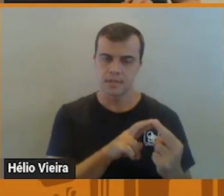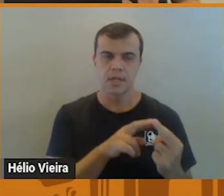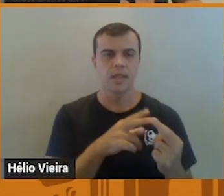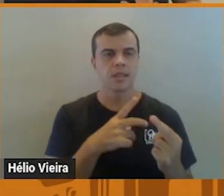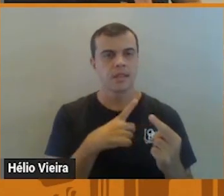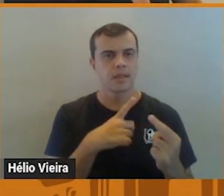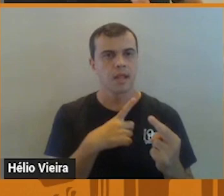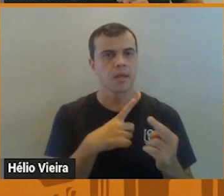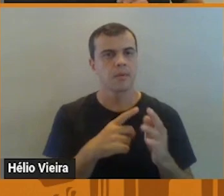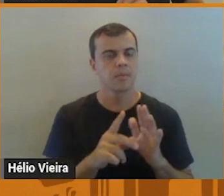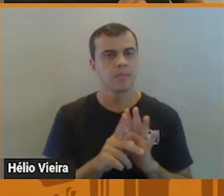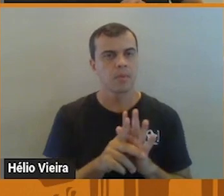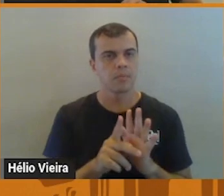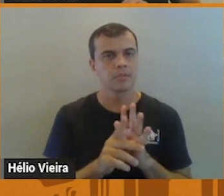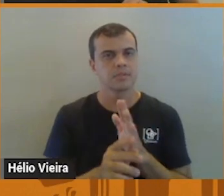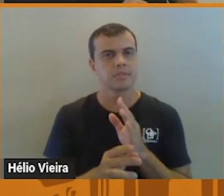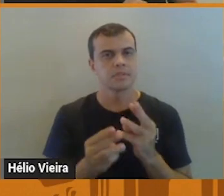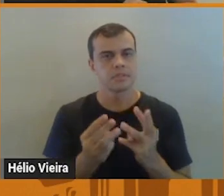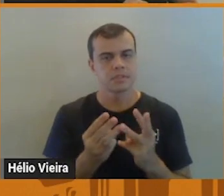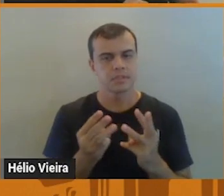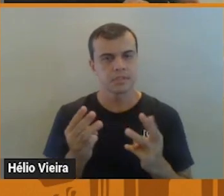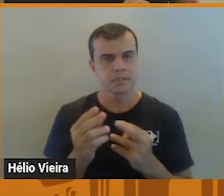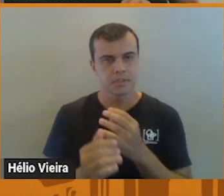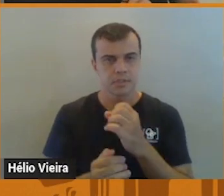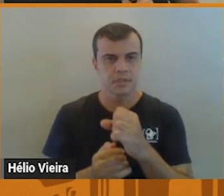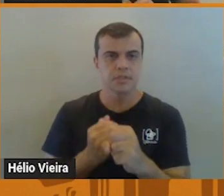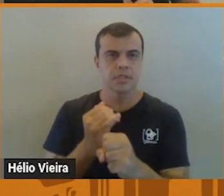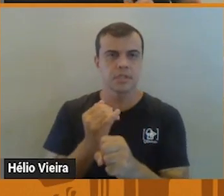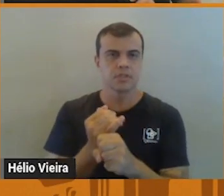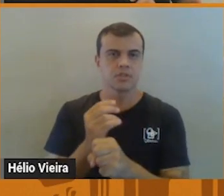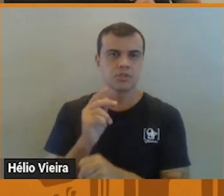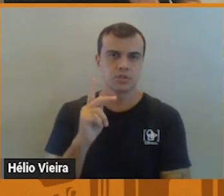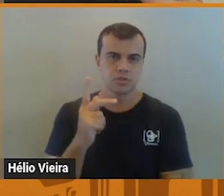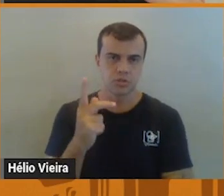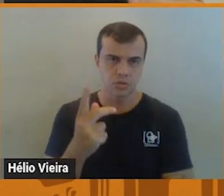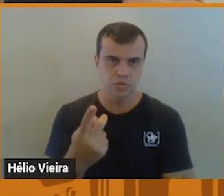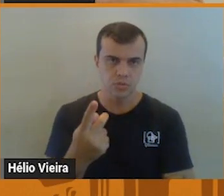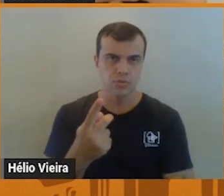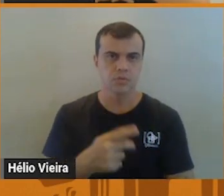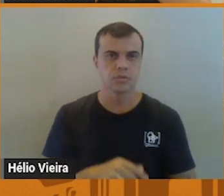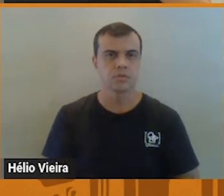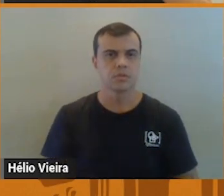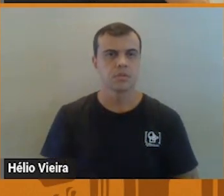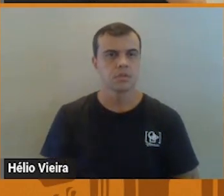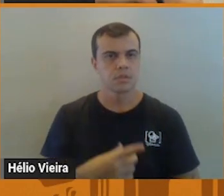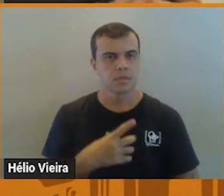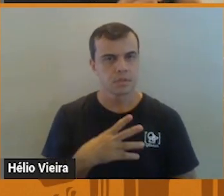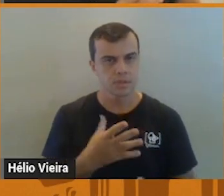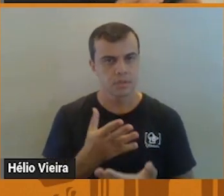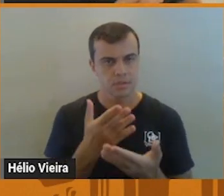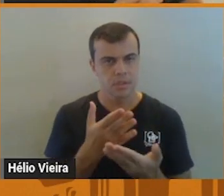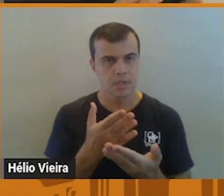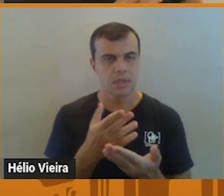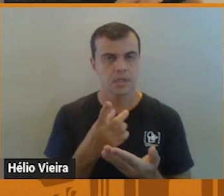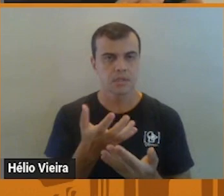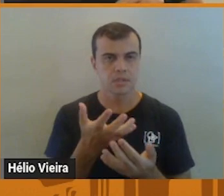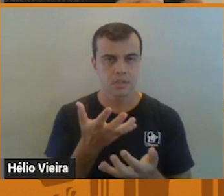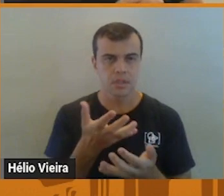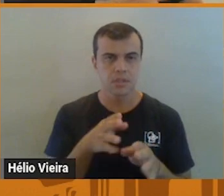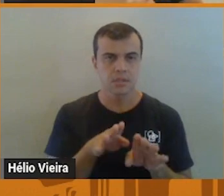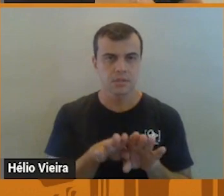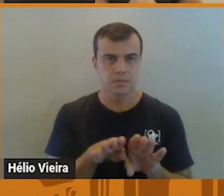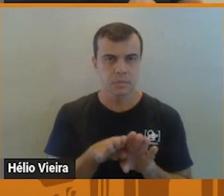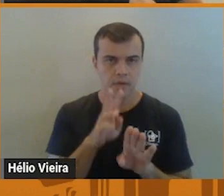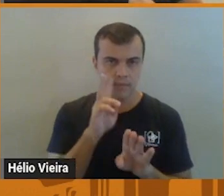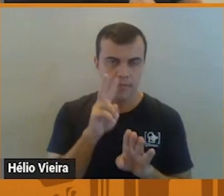muito constituída por sites históricos, obviamente, né? Fica aí para se vocês quiserem ver